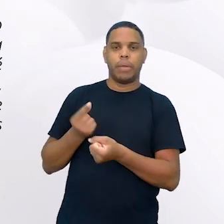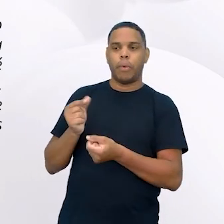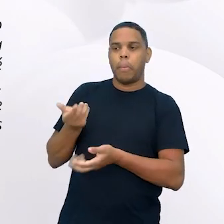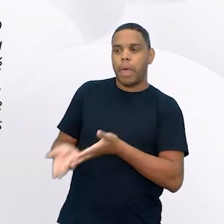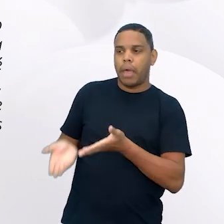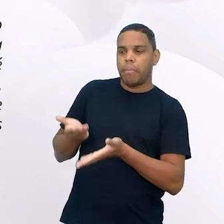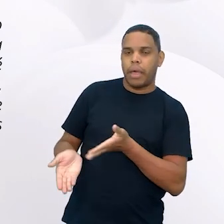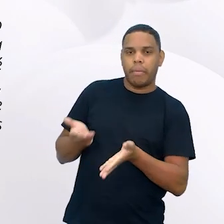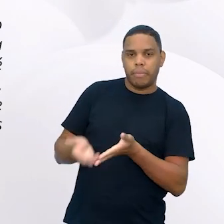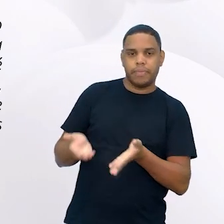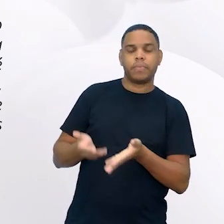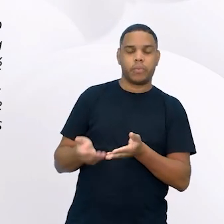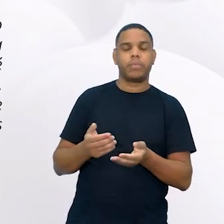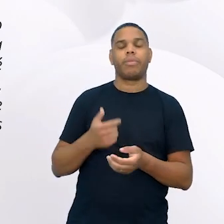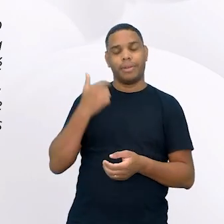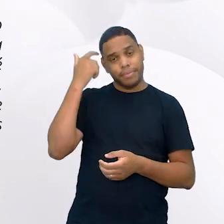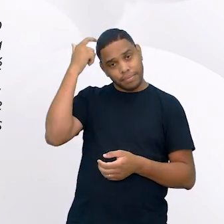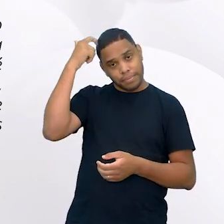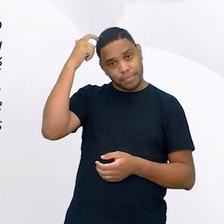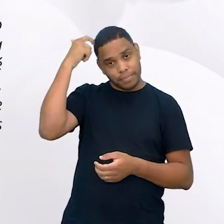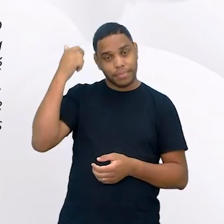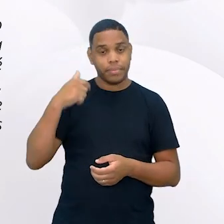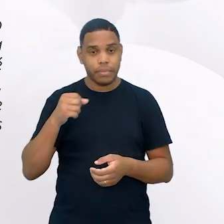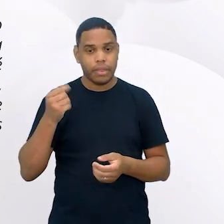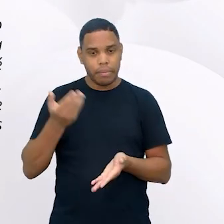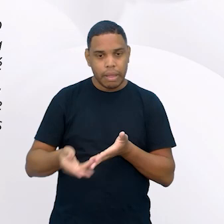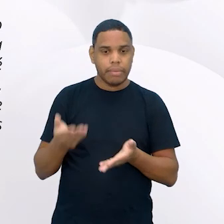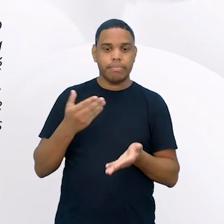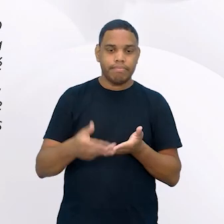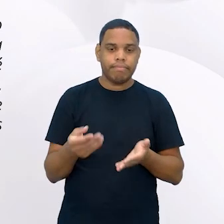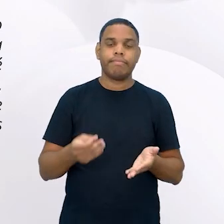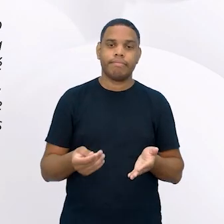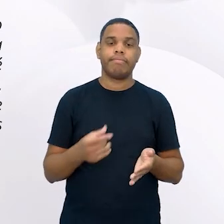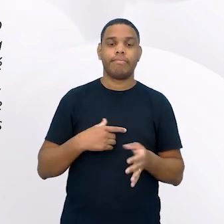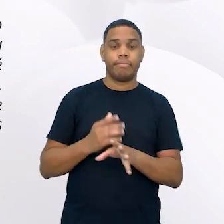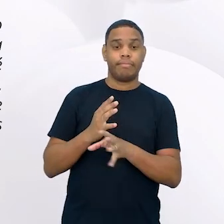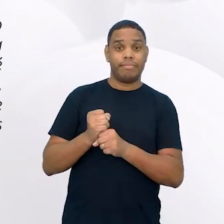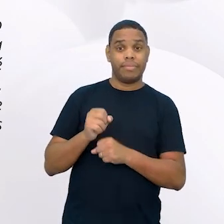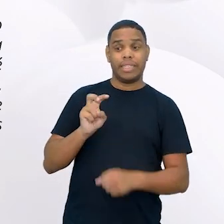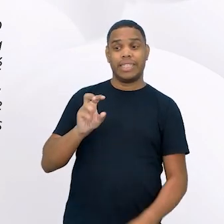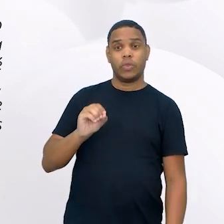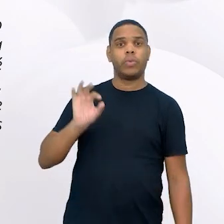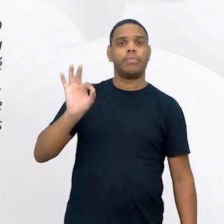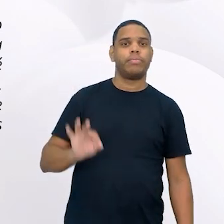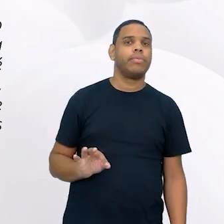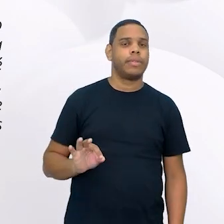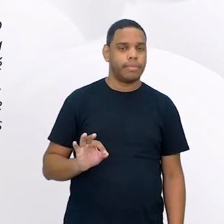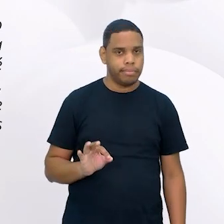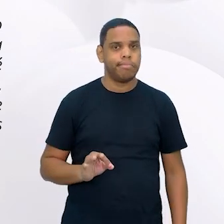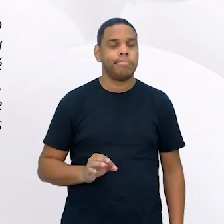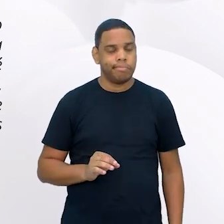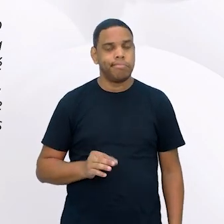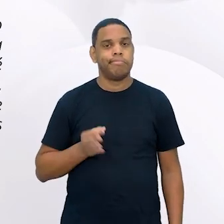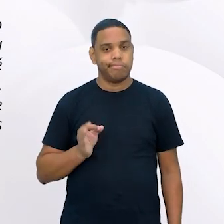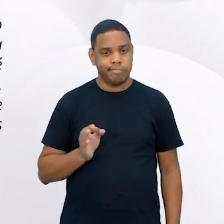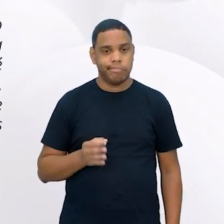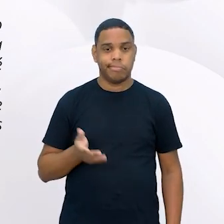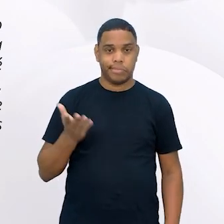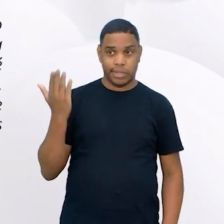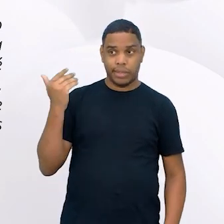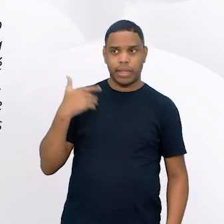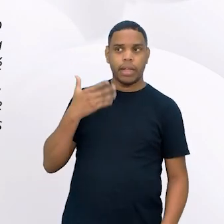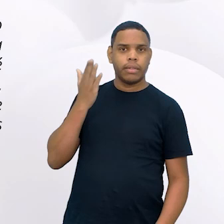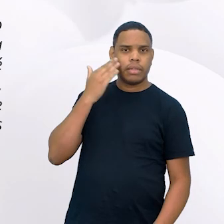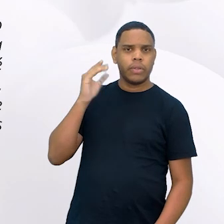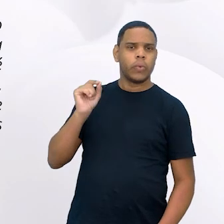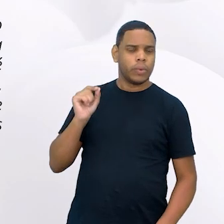perdendo. Quer dizer, vai ser uma somatória, e isso você percebe que chega a 50%? Exato, porque a gente ficou sabendo de uma coisa